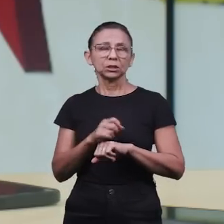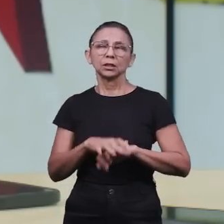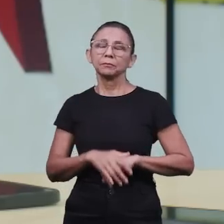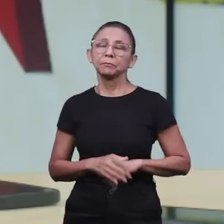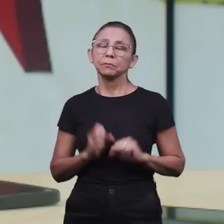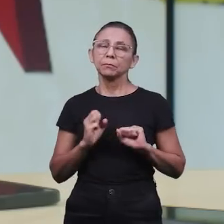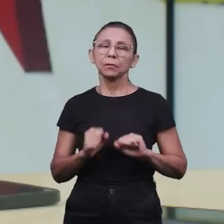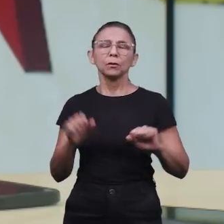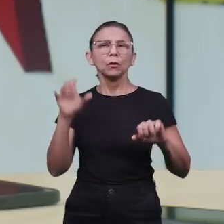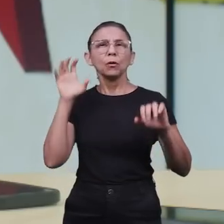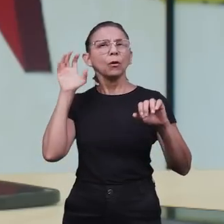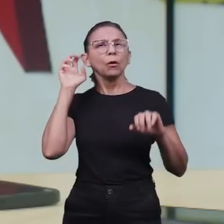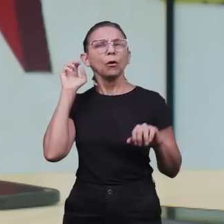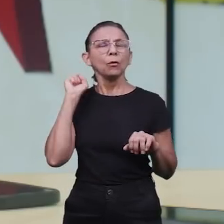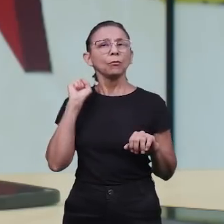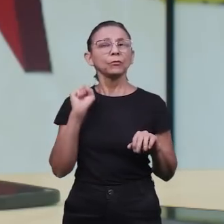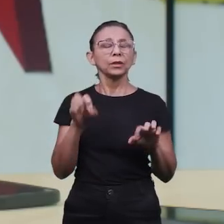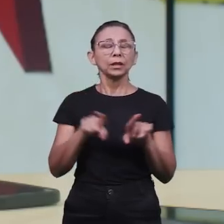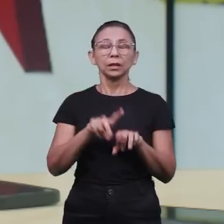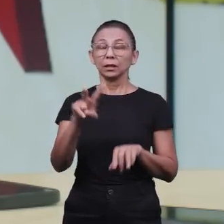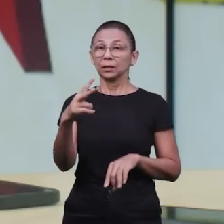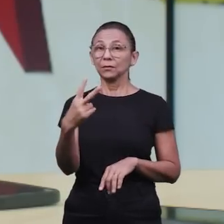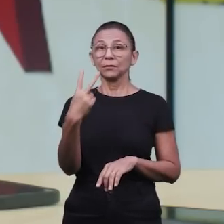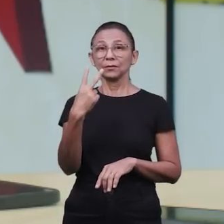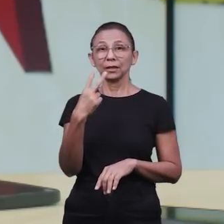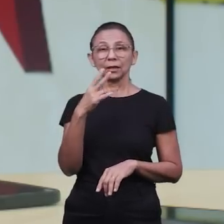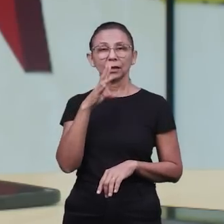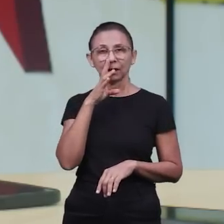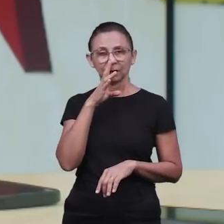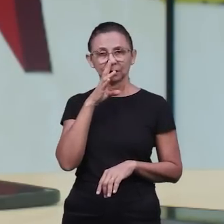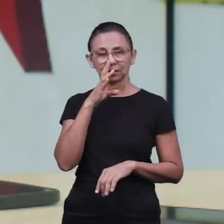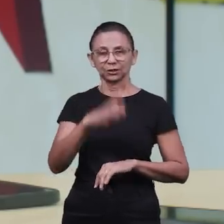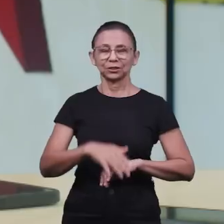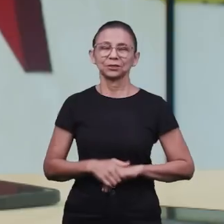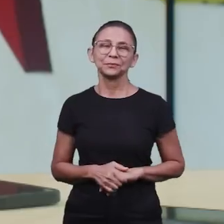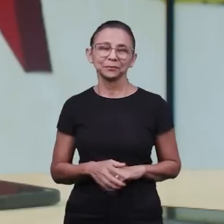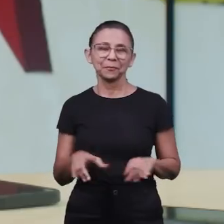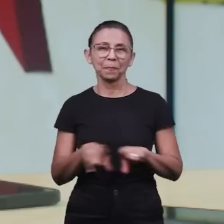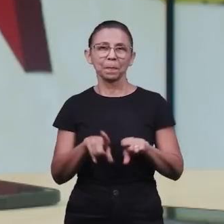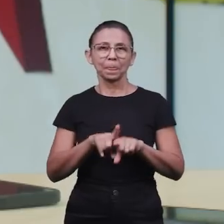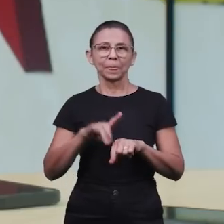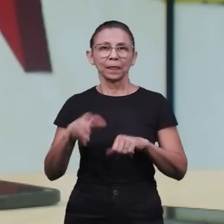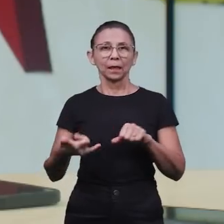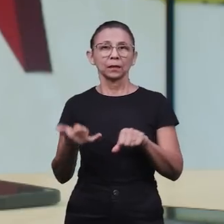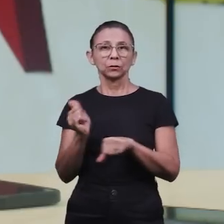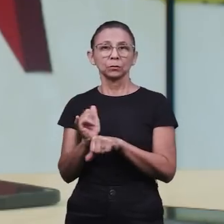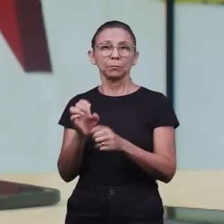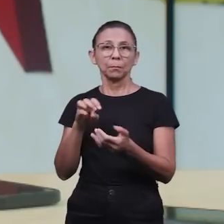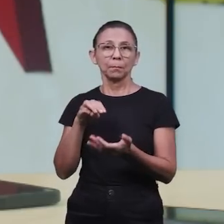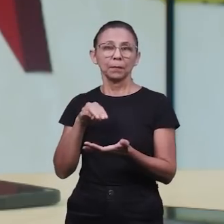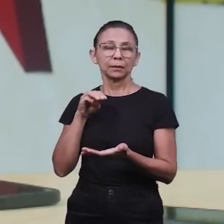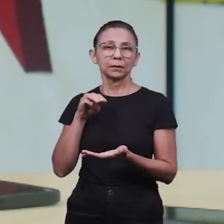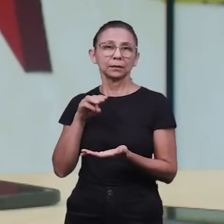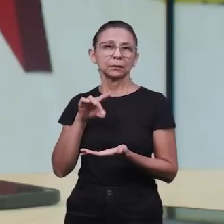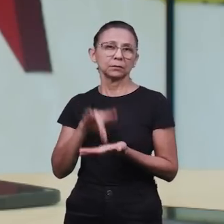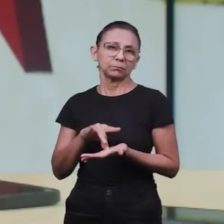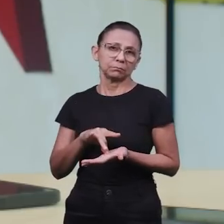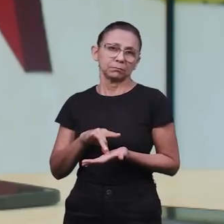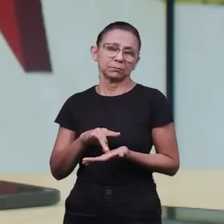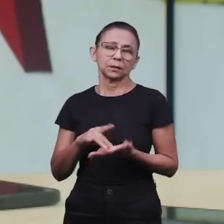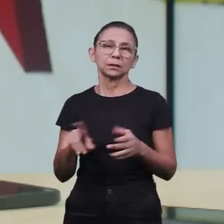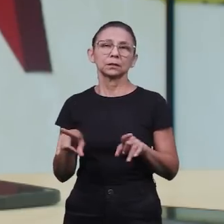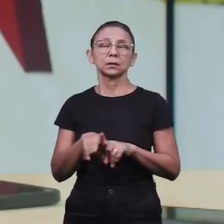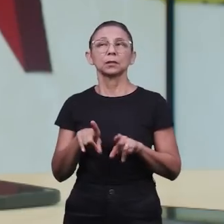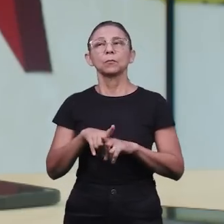ouvir, você também pode nos ver, nos assistir. Também pelo canal da Igreja Cristã Maranata no YouTube ou pela página do Facebook da Rádio